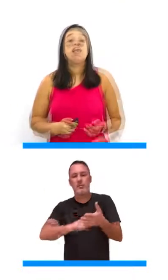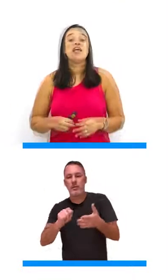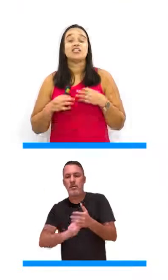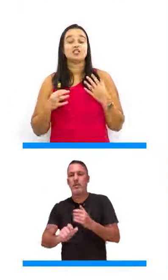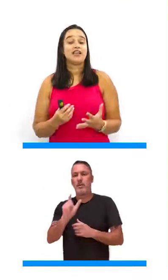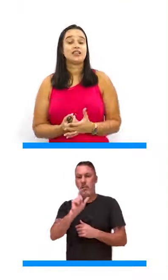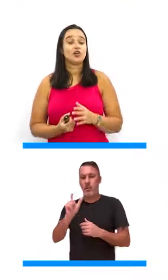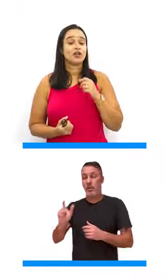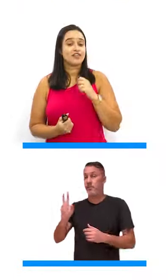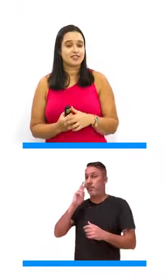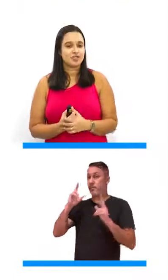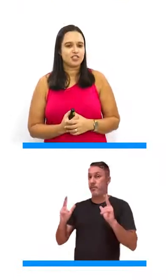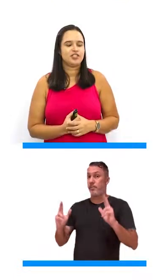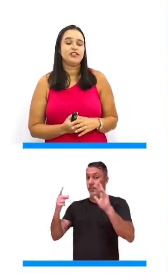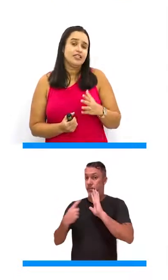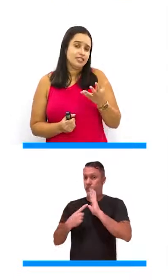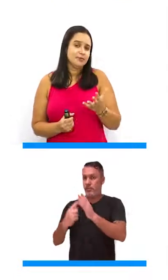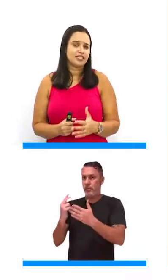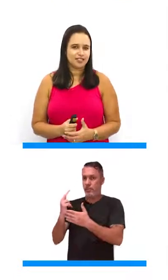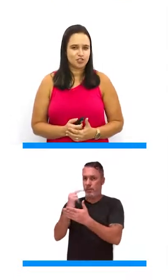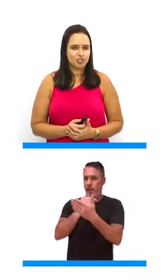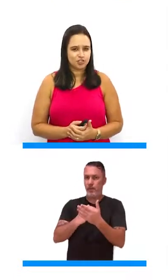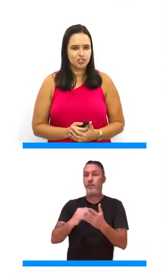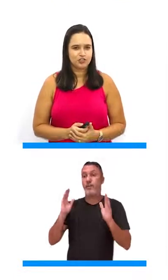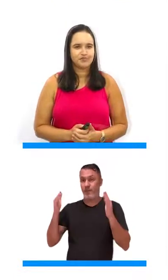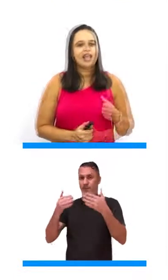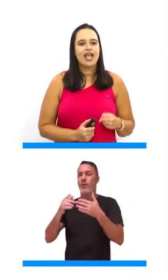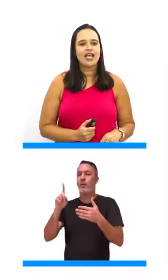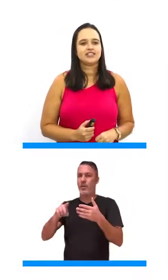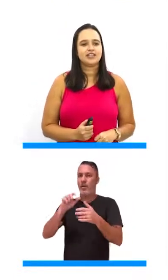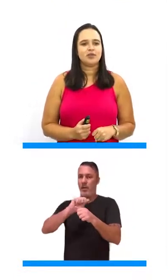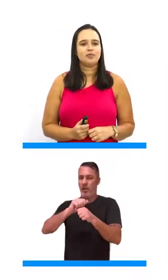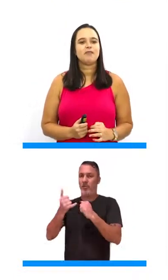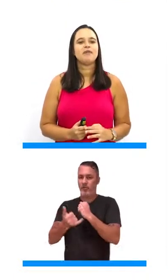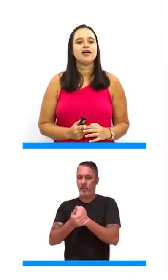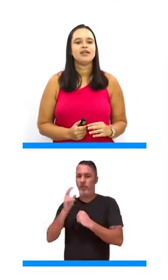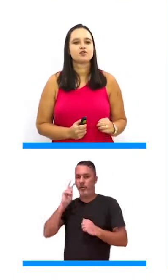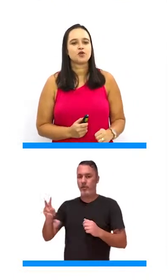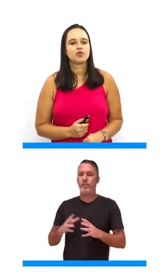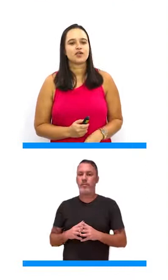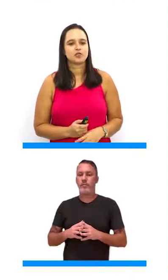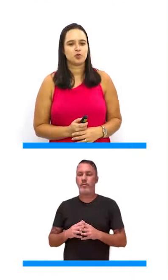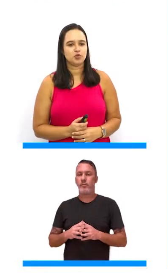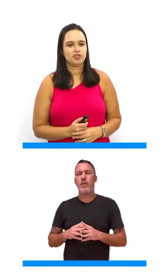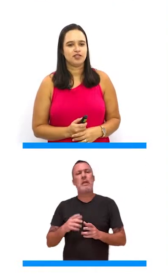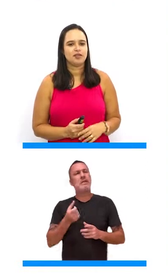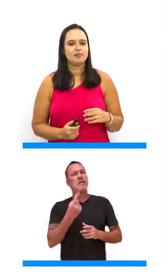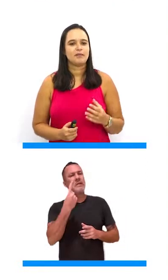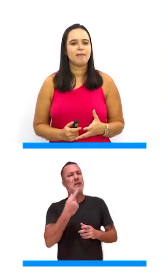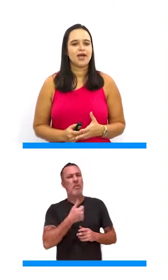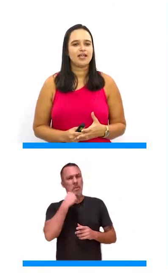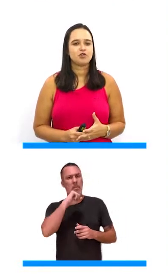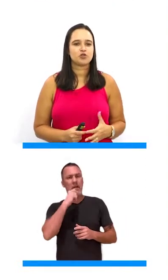faladas. A gente vai então agora ver essa tirinha que também trata de adjetivo. É estranho. Para a mamãe eu sou respondona.